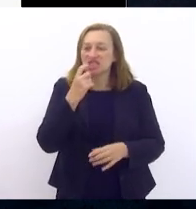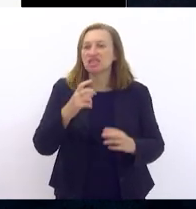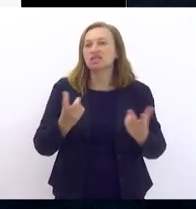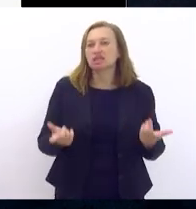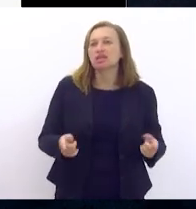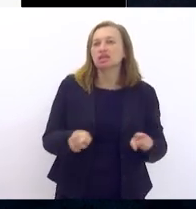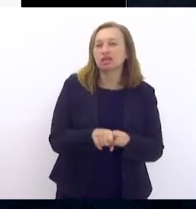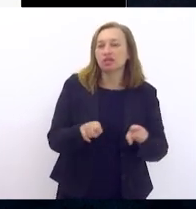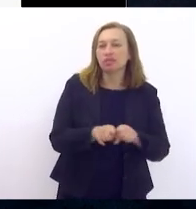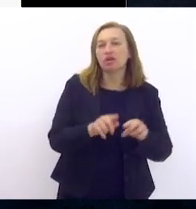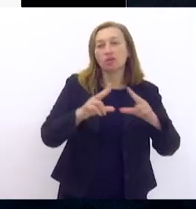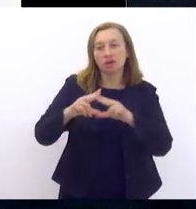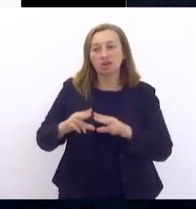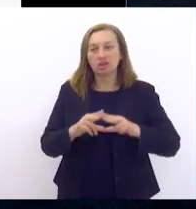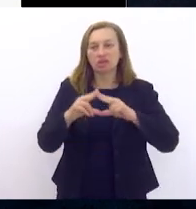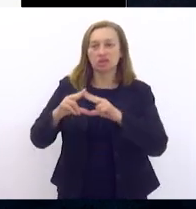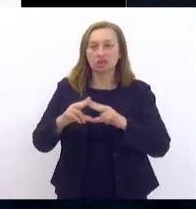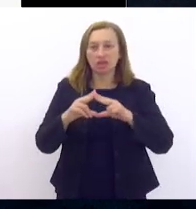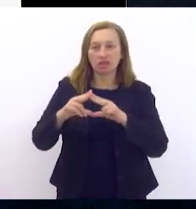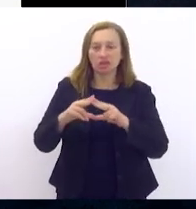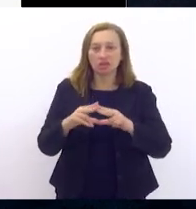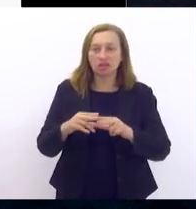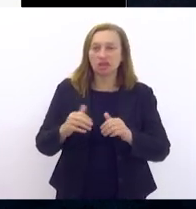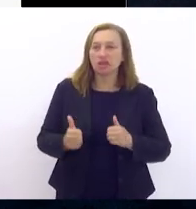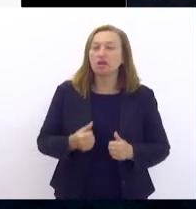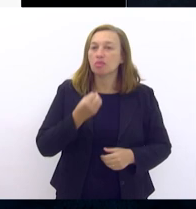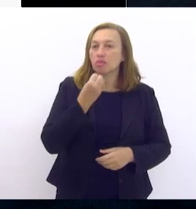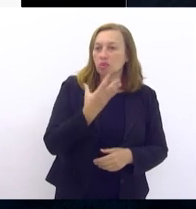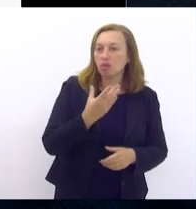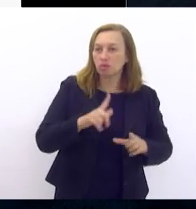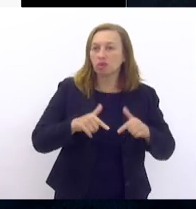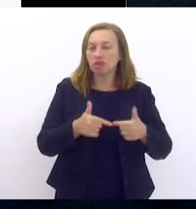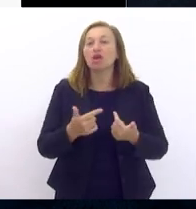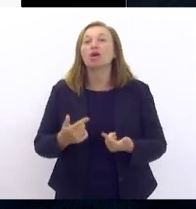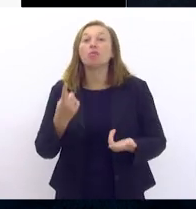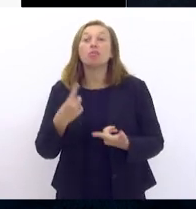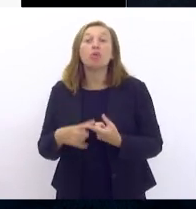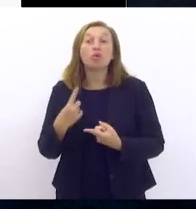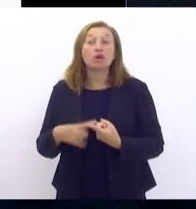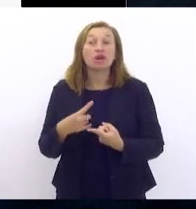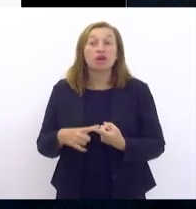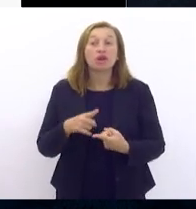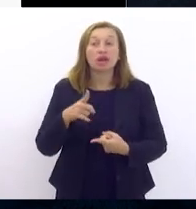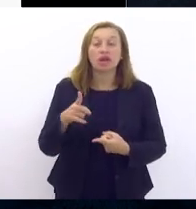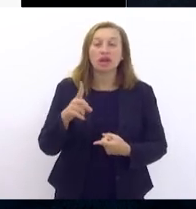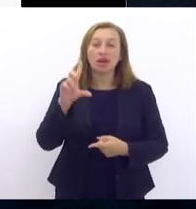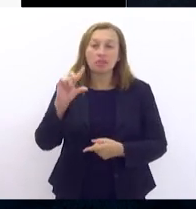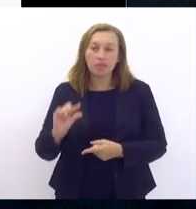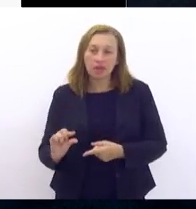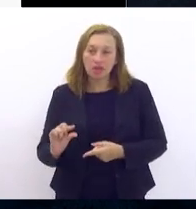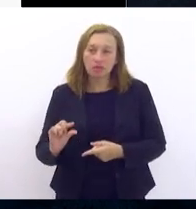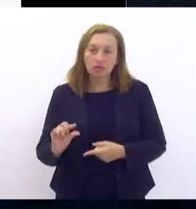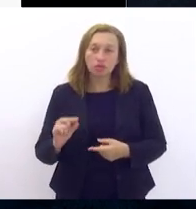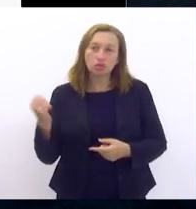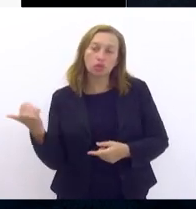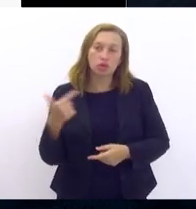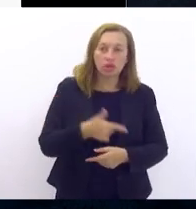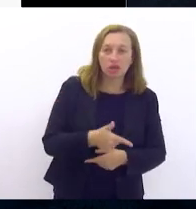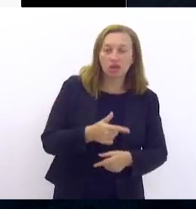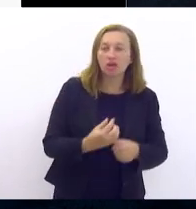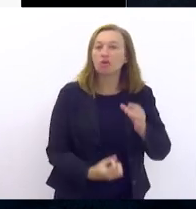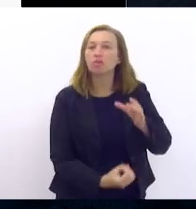pode trazer de efeito positivo em termos de emissões porque ele emite menos do que quando é